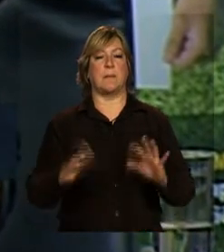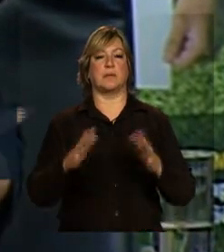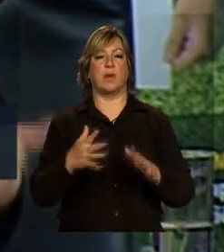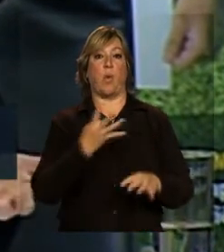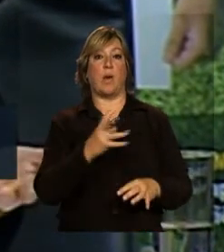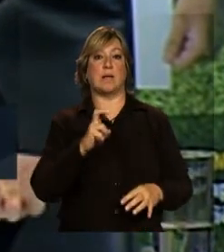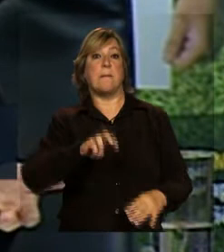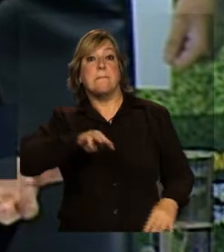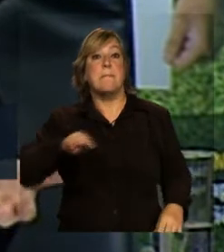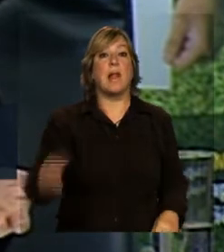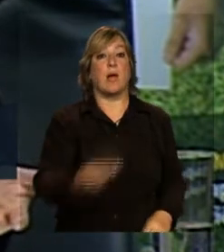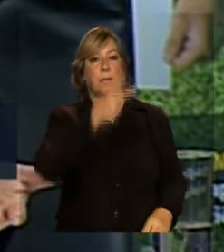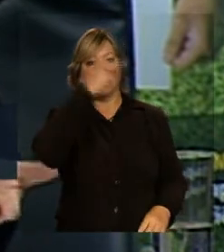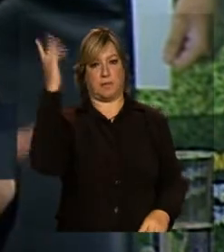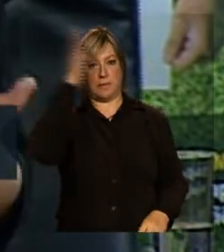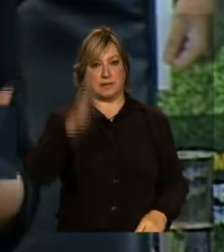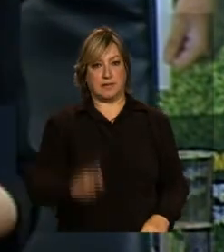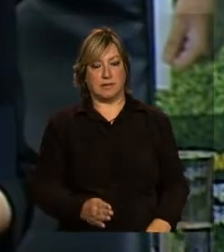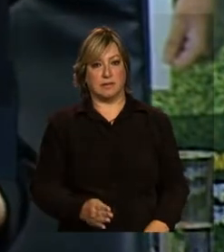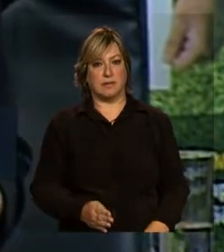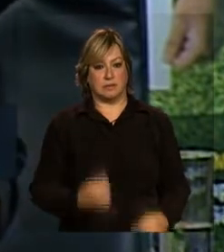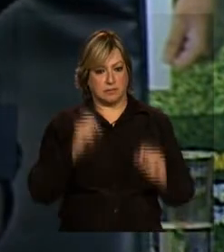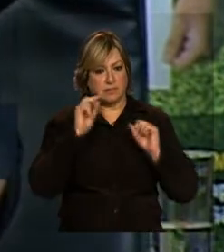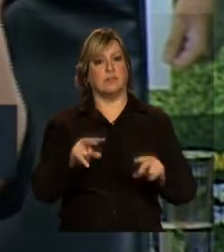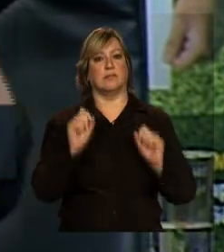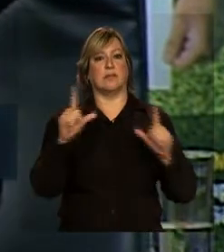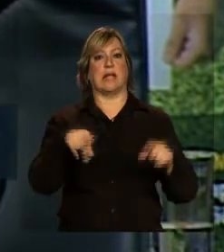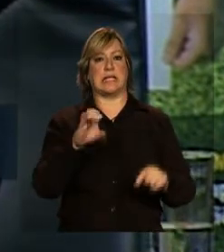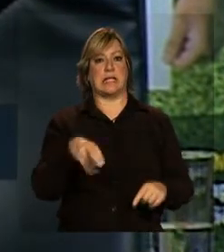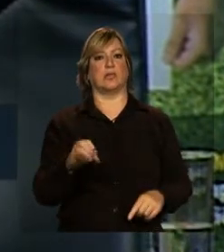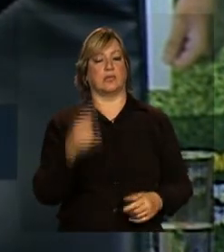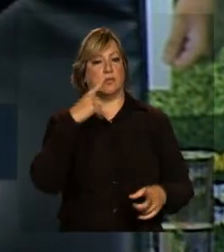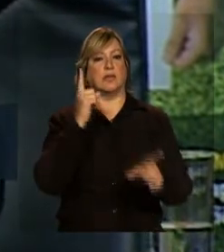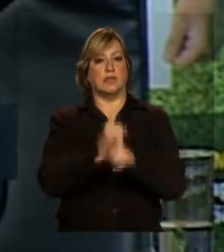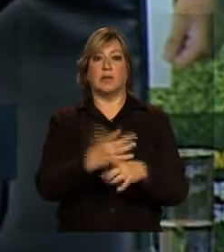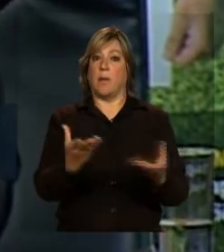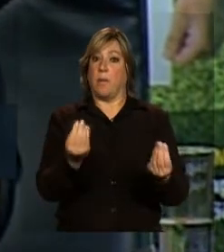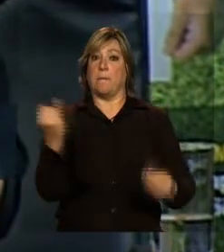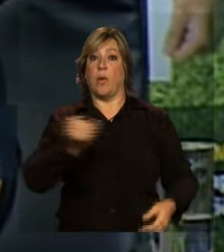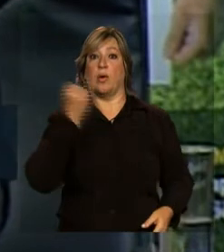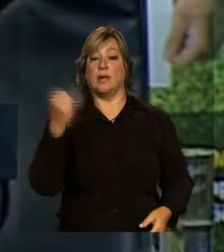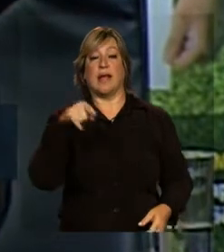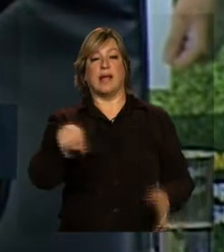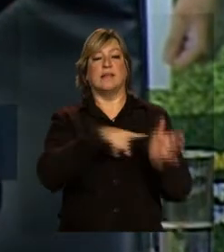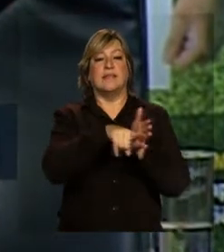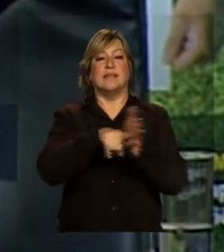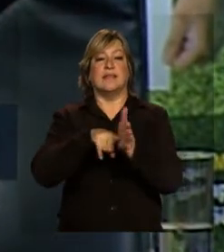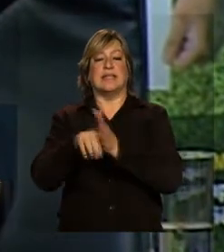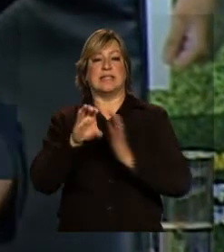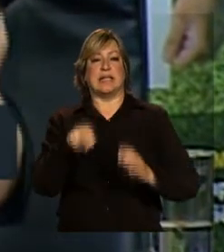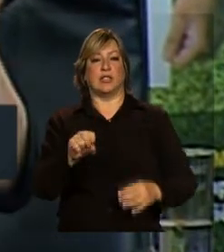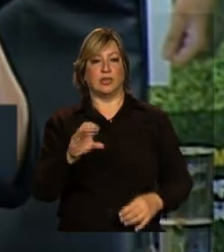45 milhões de brasileiros e brasileiras, nós também tivemos no censo, e é muito importante que o censo tenha trazido